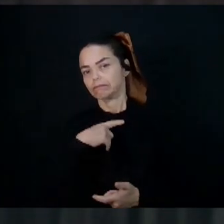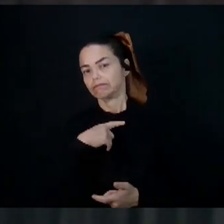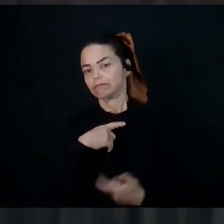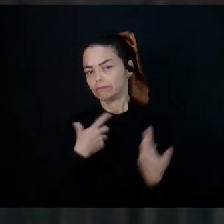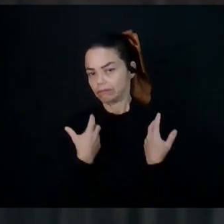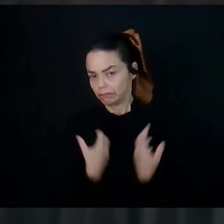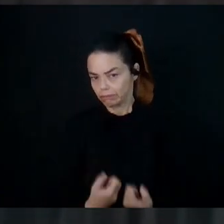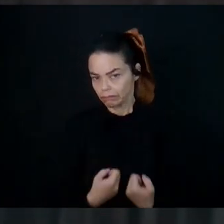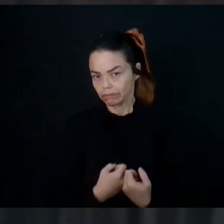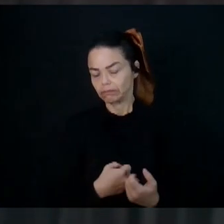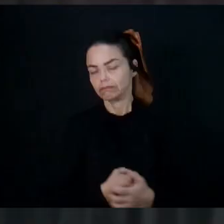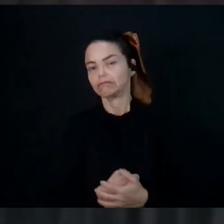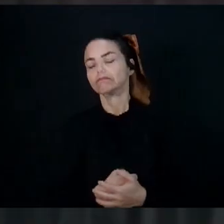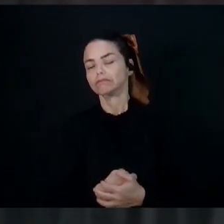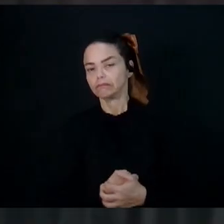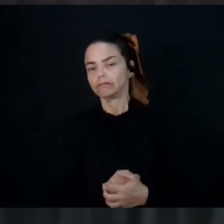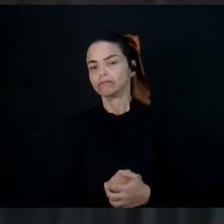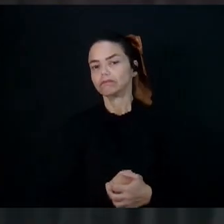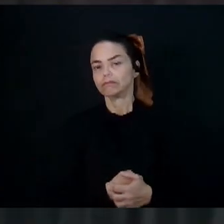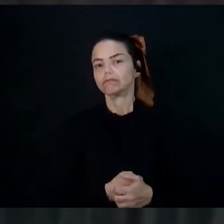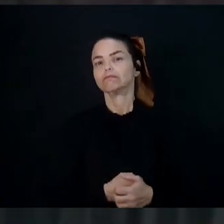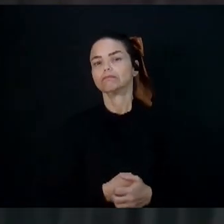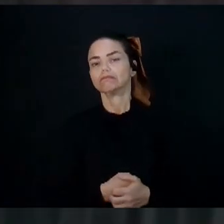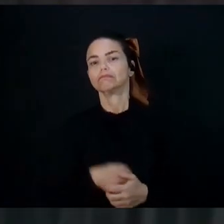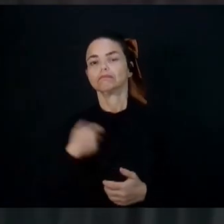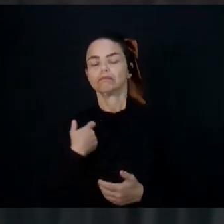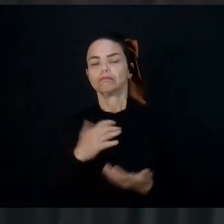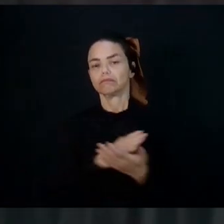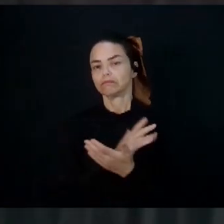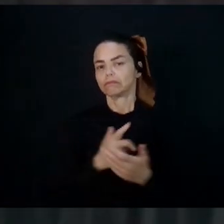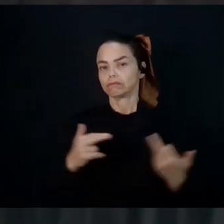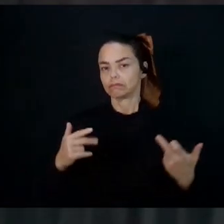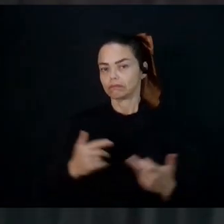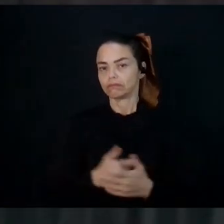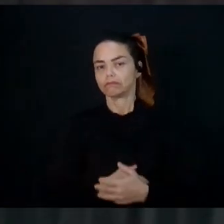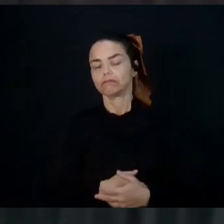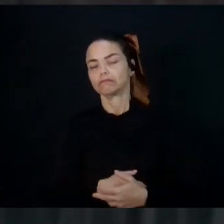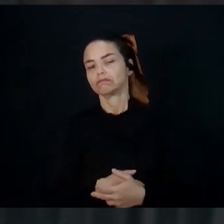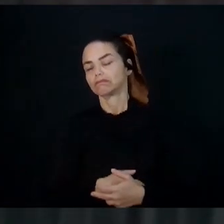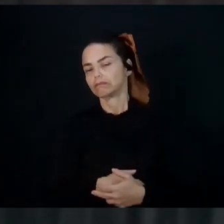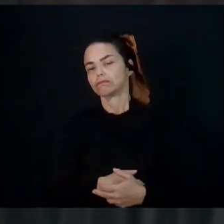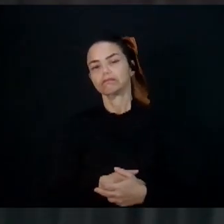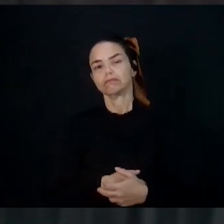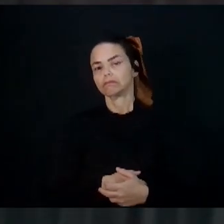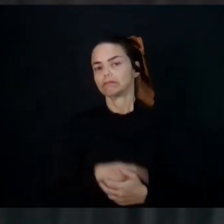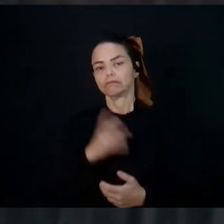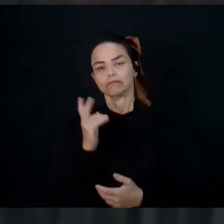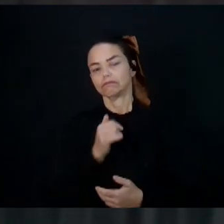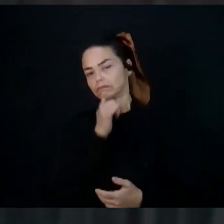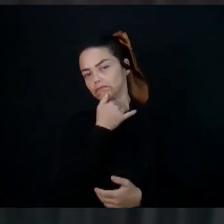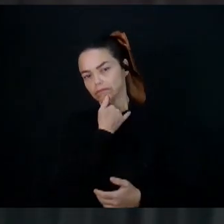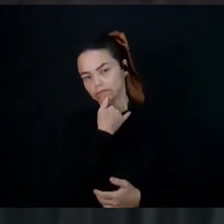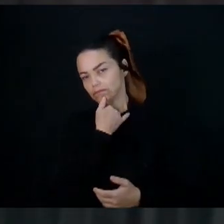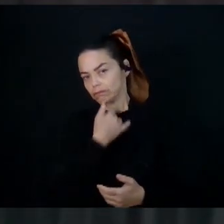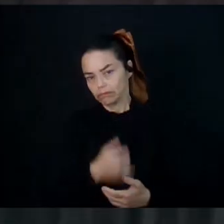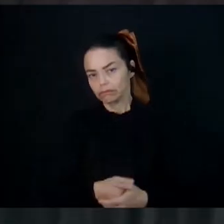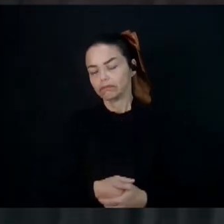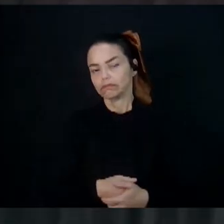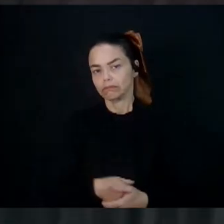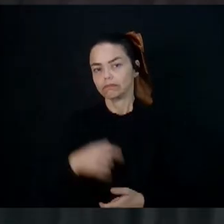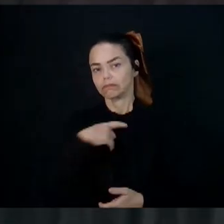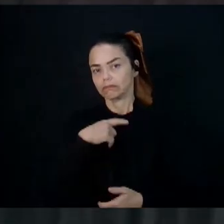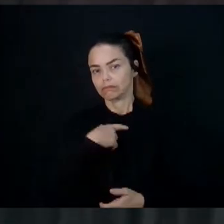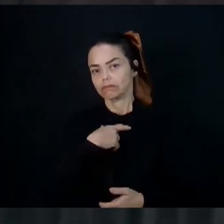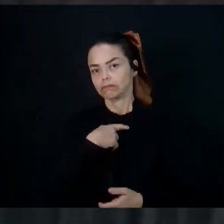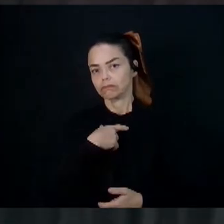a ajudar, disposta a fazer alguma coisa. Eles se encontram e, infelizmente, vai ter aí esse